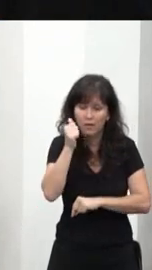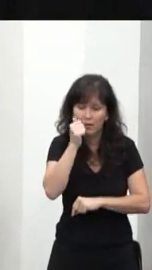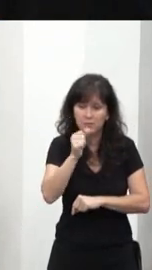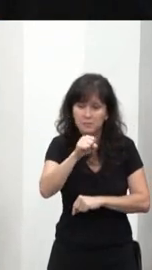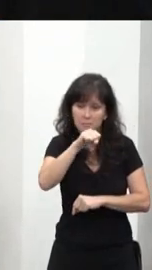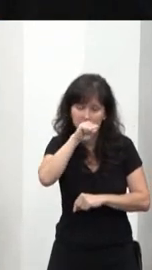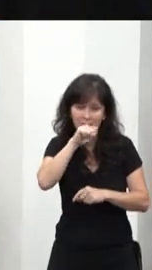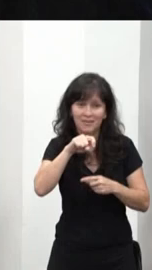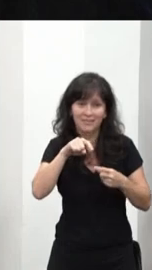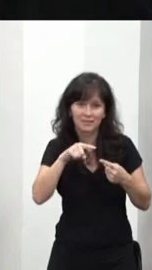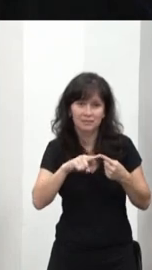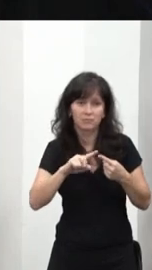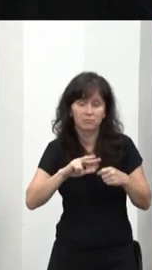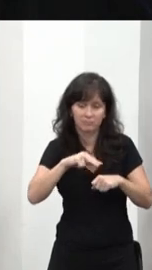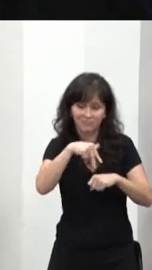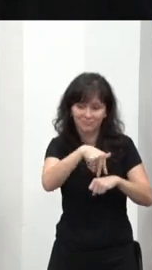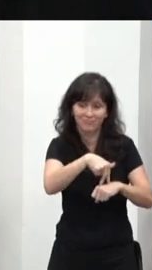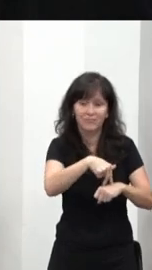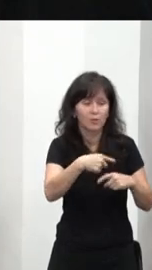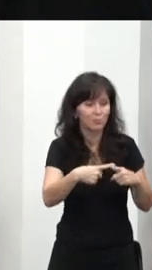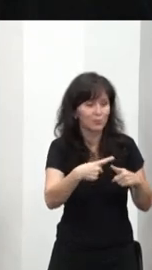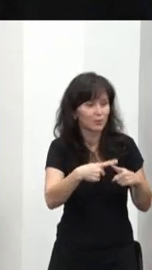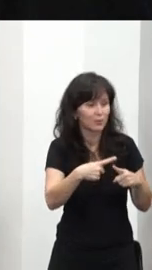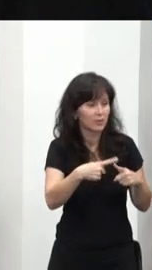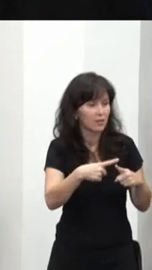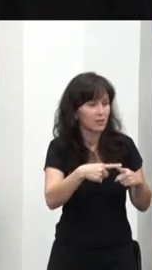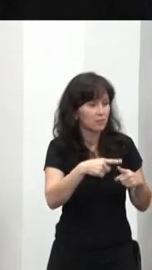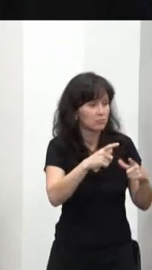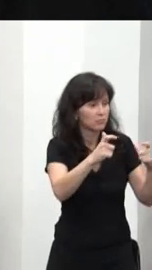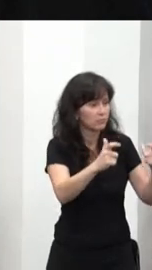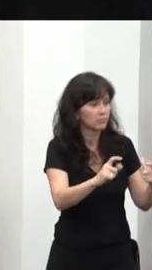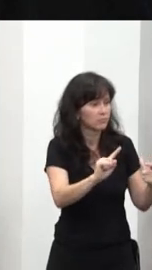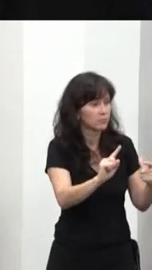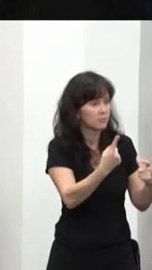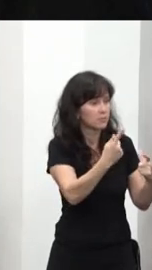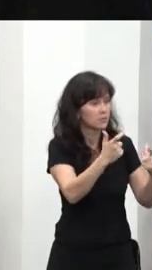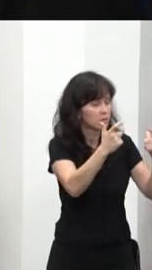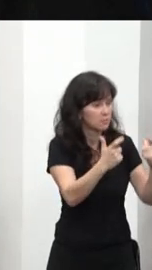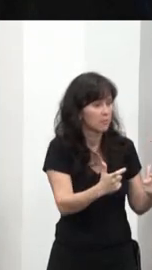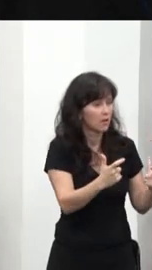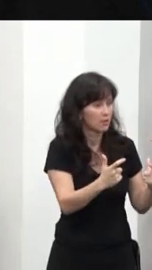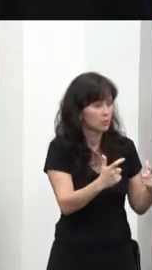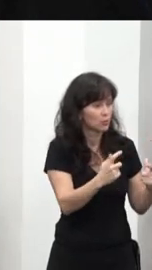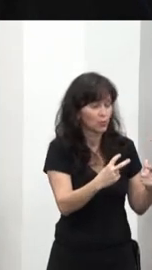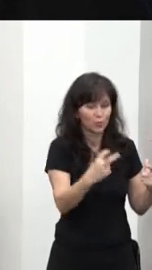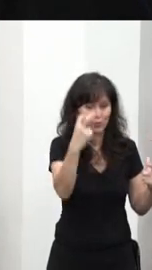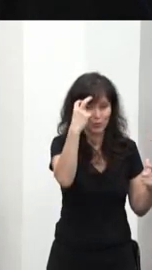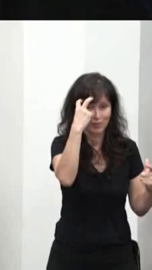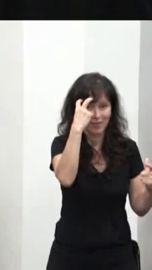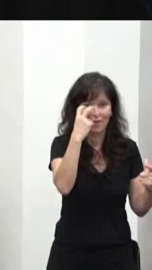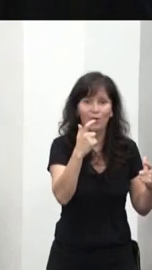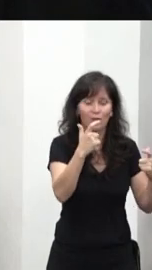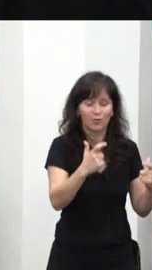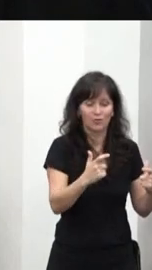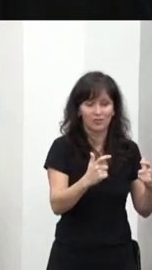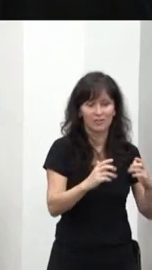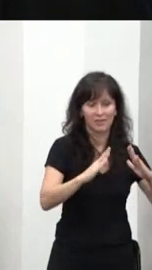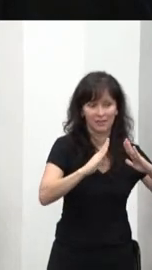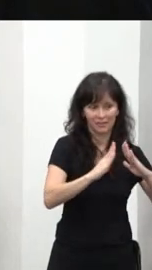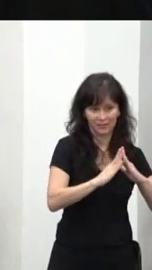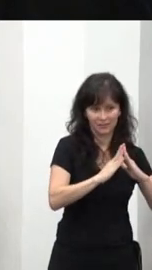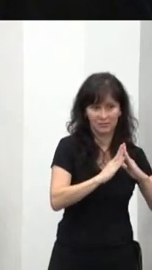as gestoras do primeiro espaço cultural que a gente frequenta que a casa eu acho que as mães